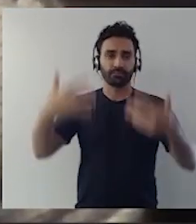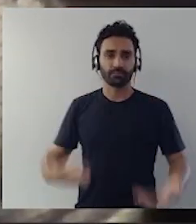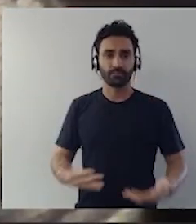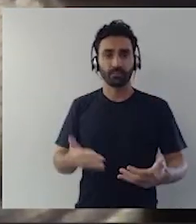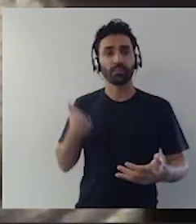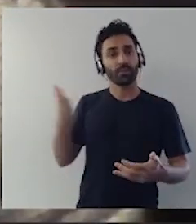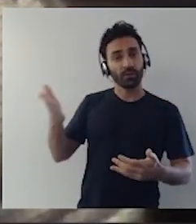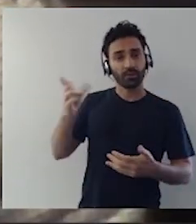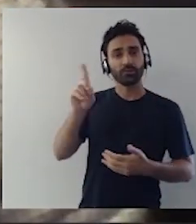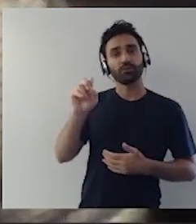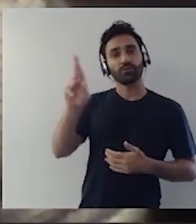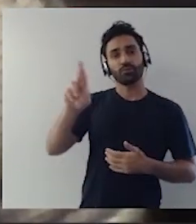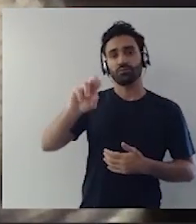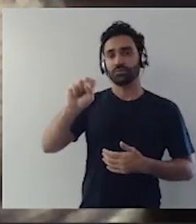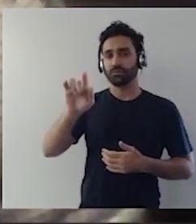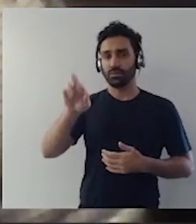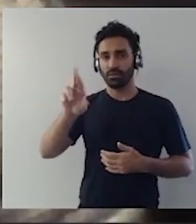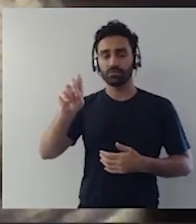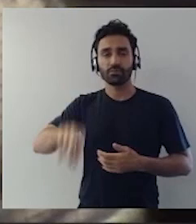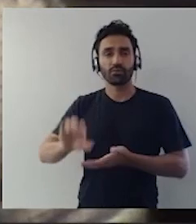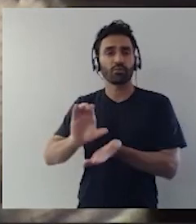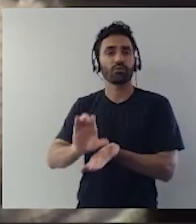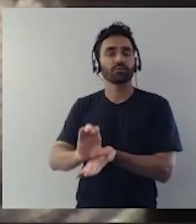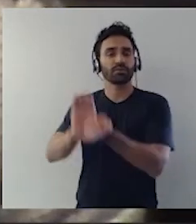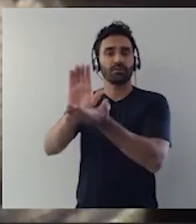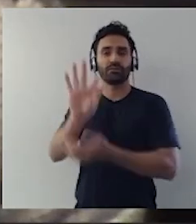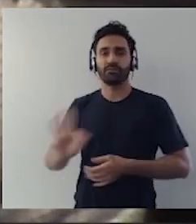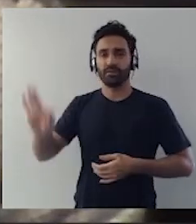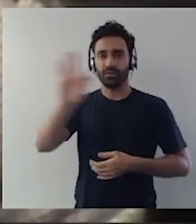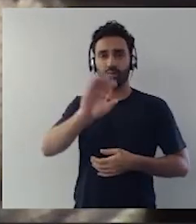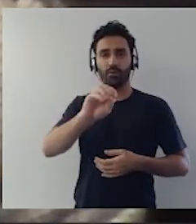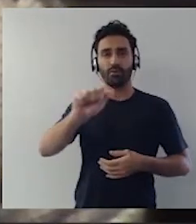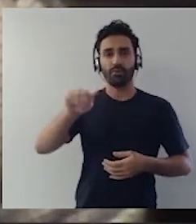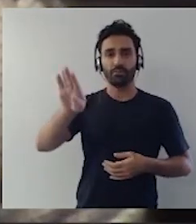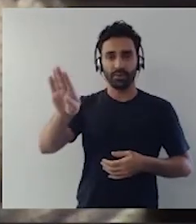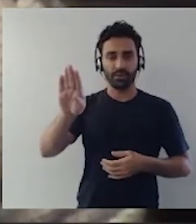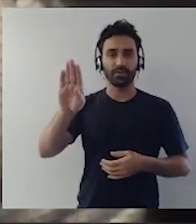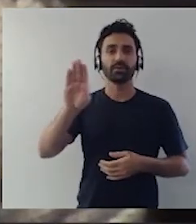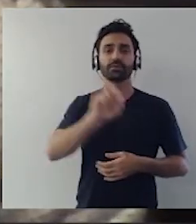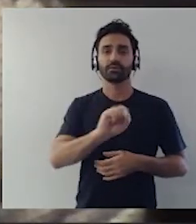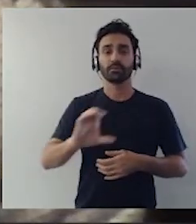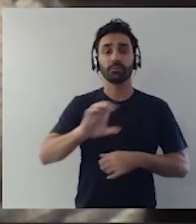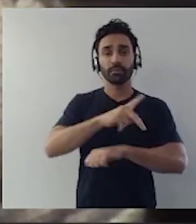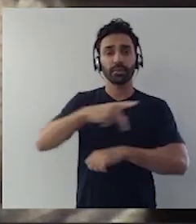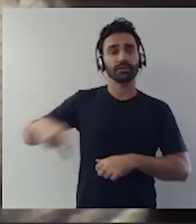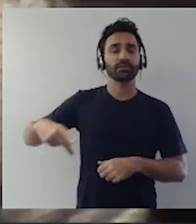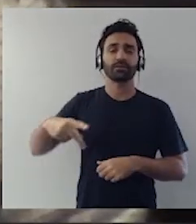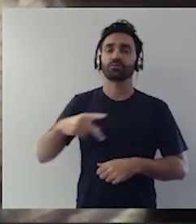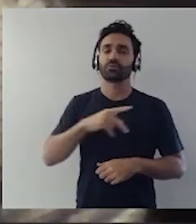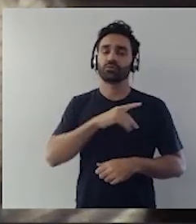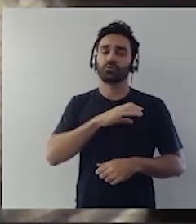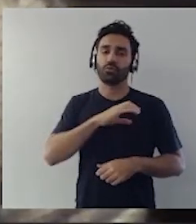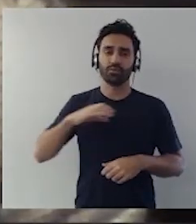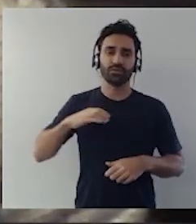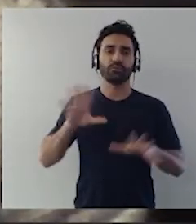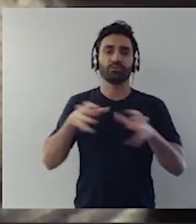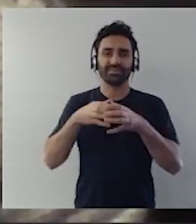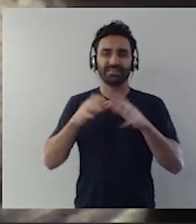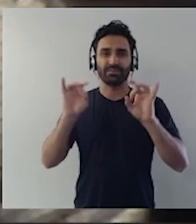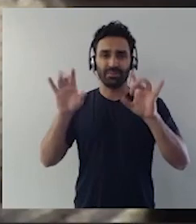doutor Sérgio, ele é conselheiro federal pela OAB de Santa Catarina, presidente da Comissão Especial de